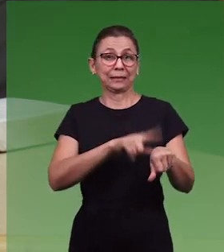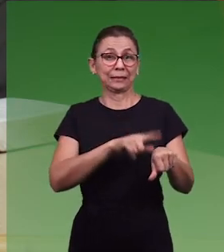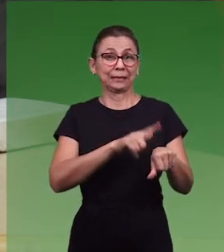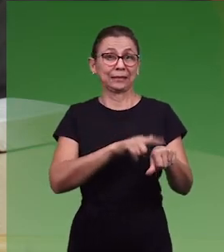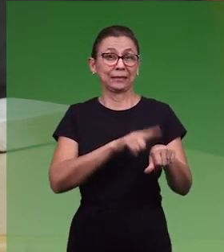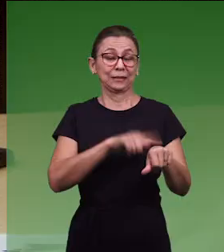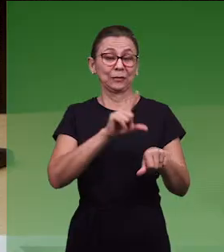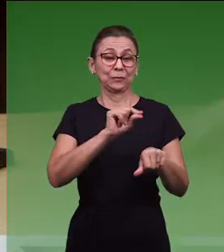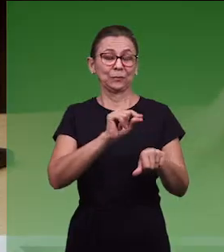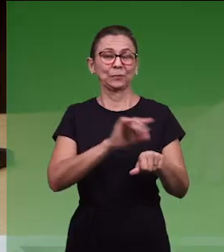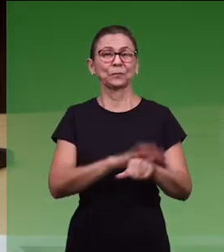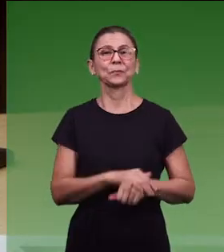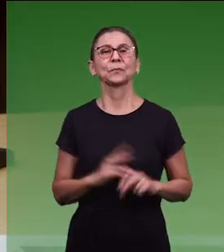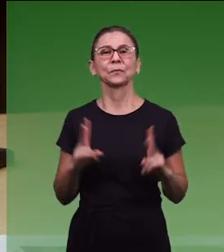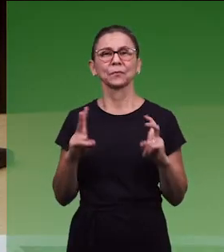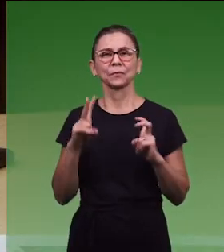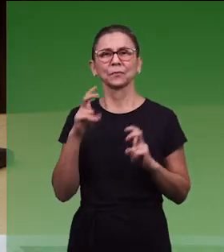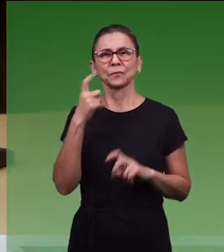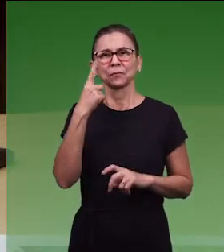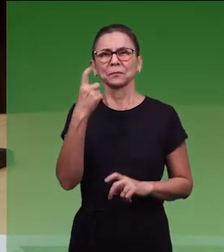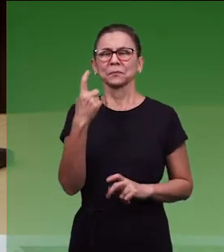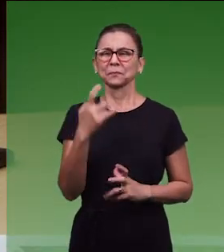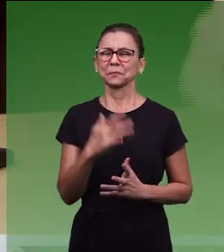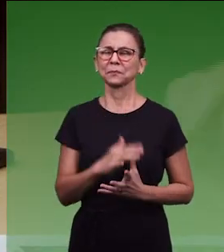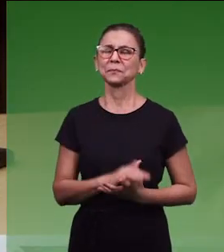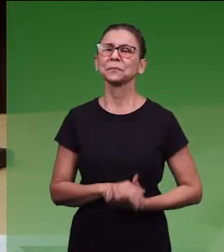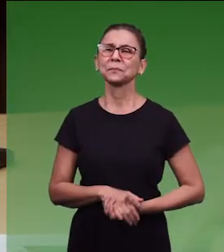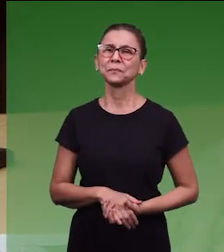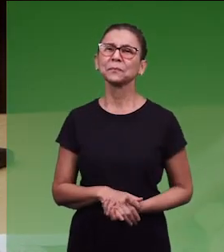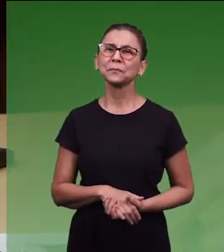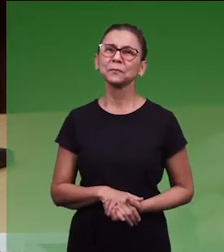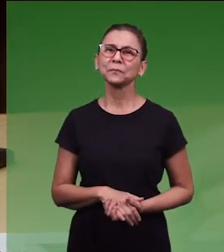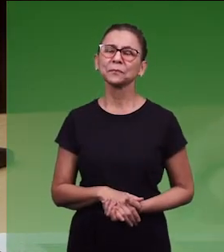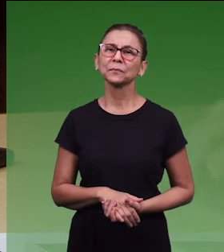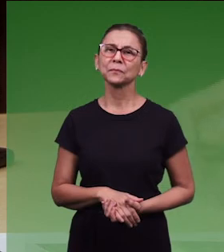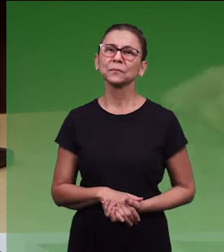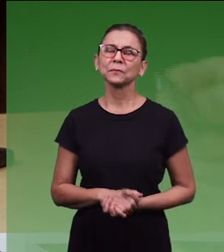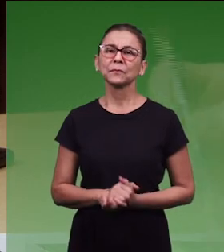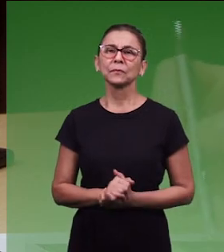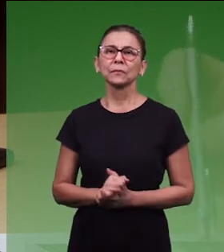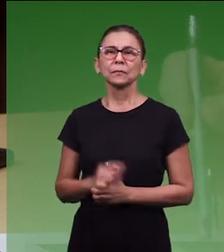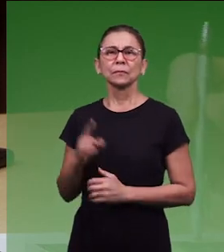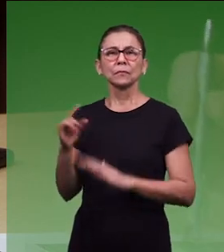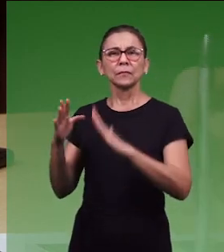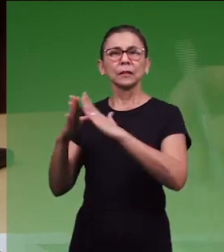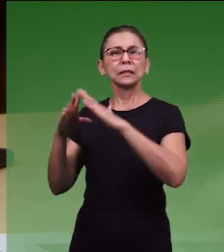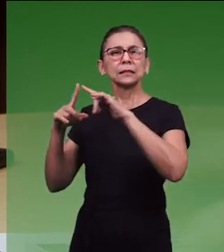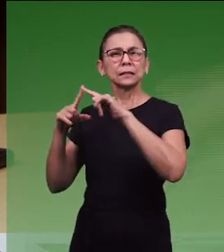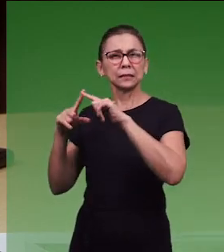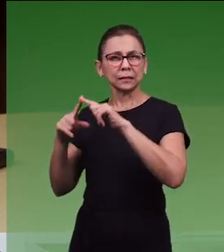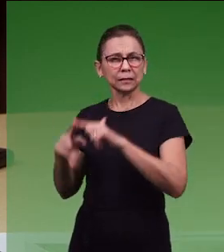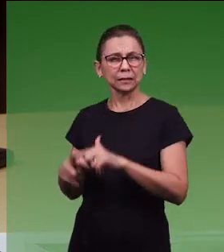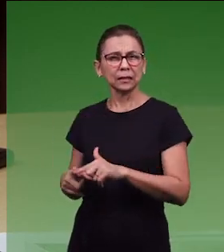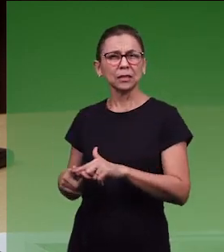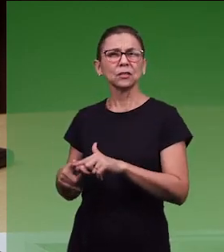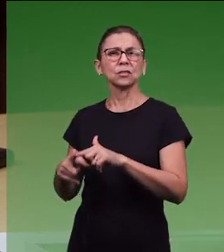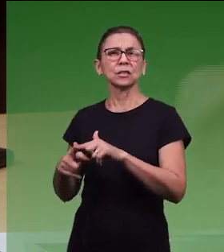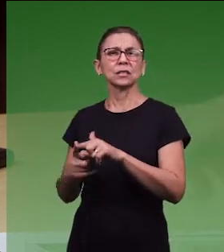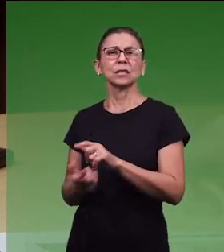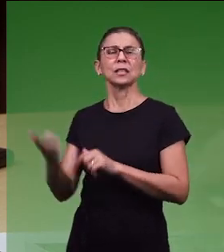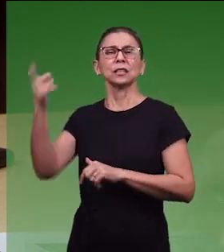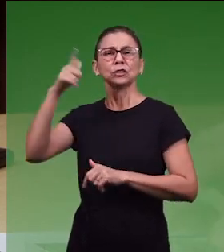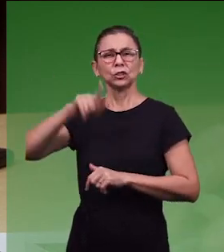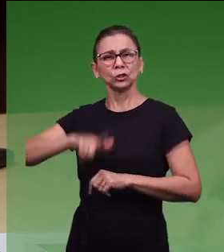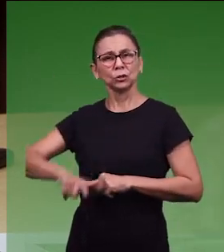um tema que é muito interessante, inclusive, que as igrejas retomem os detalhes, né,